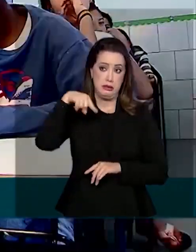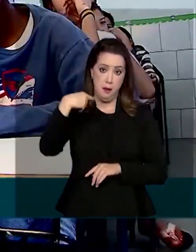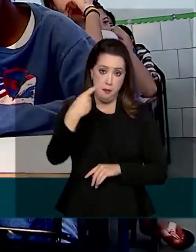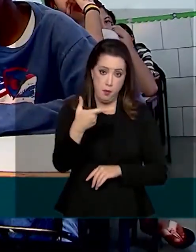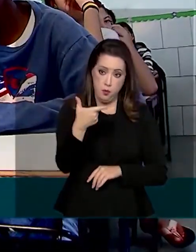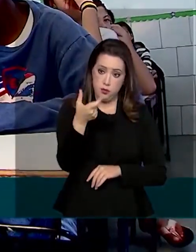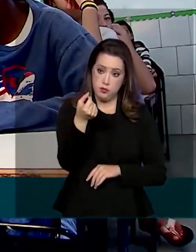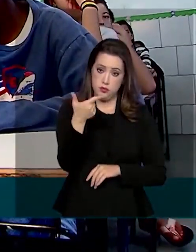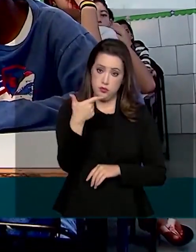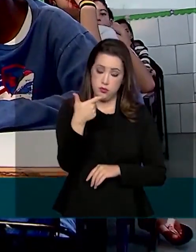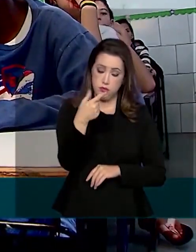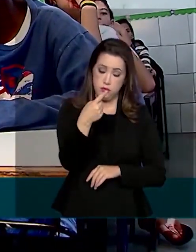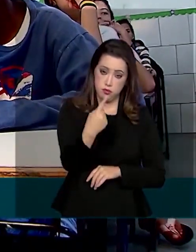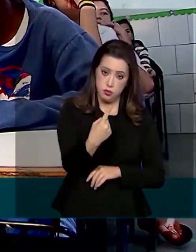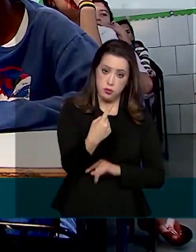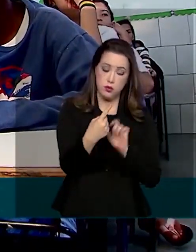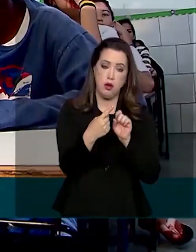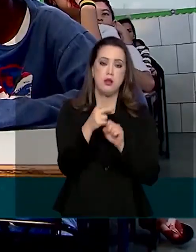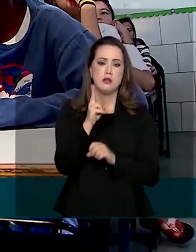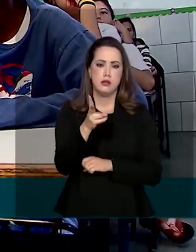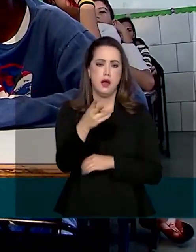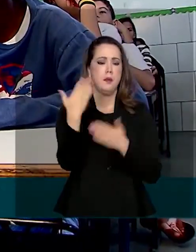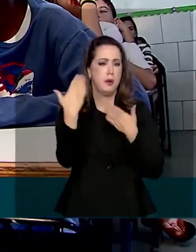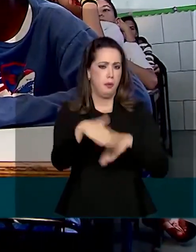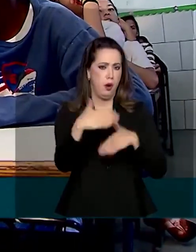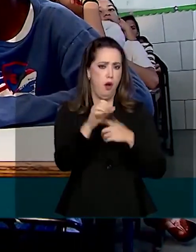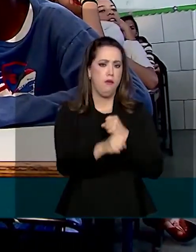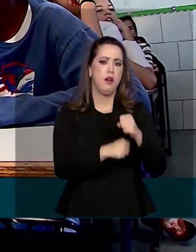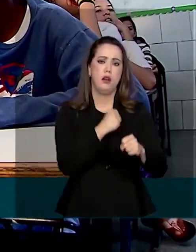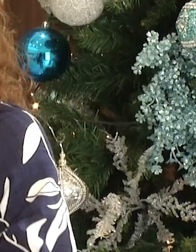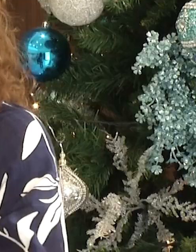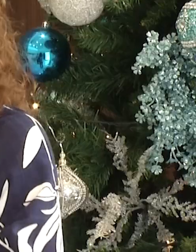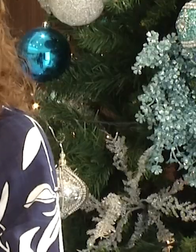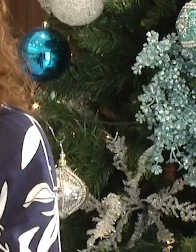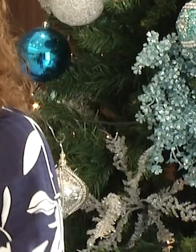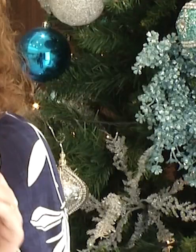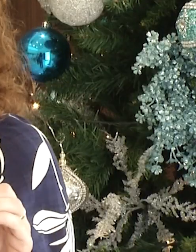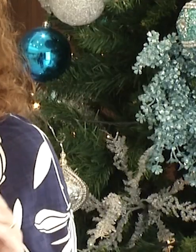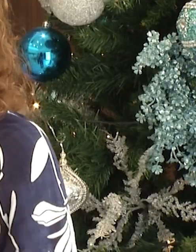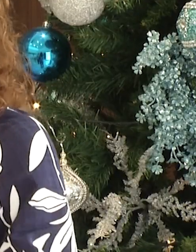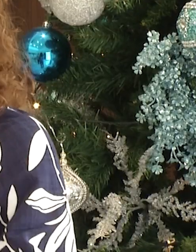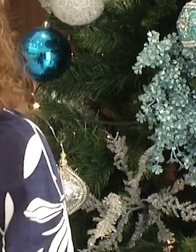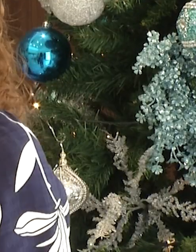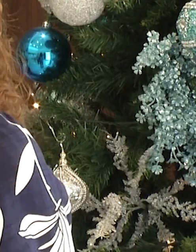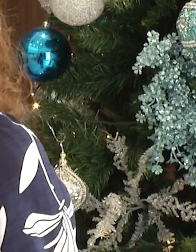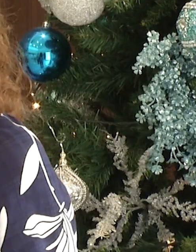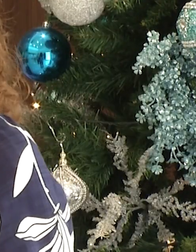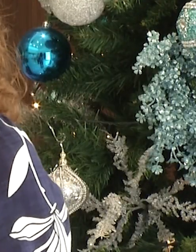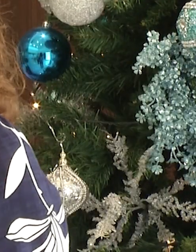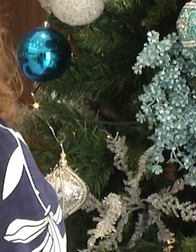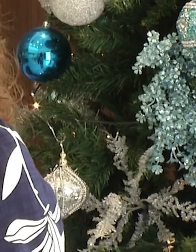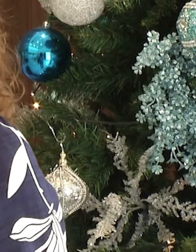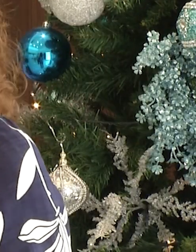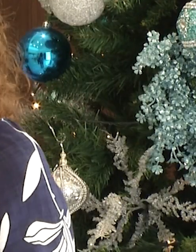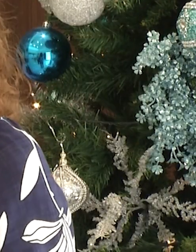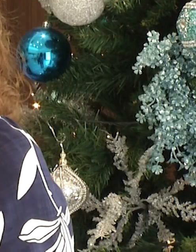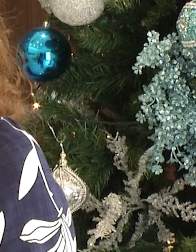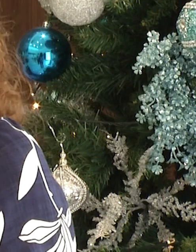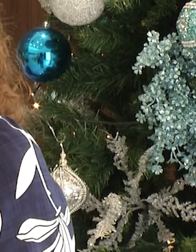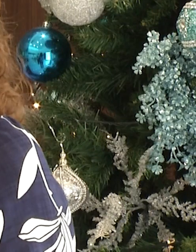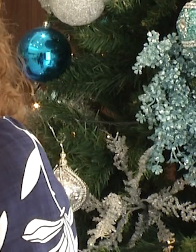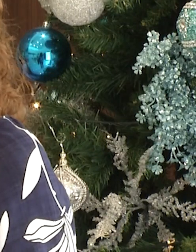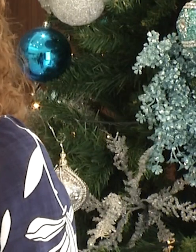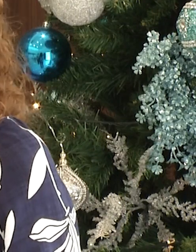tivemos resultados bem positivos em toda a rede. Cada escola com o seu resultado individual. Nós